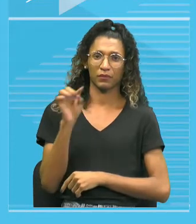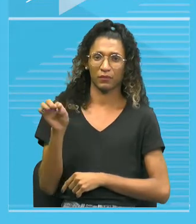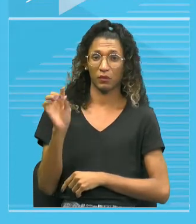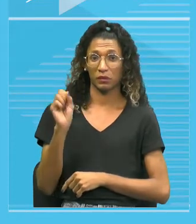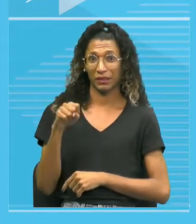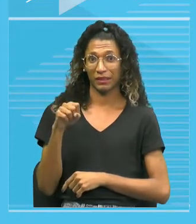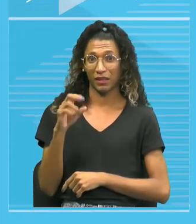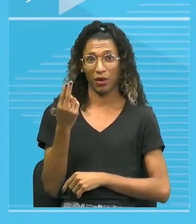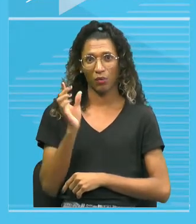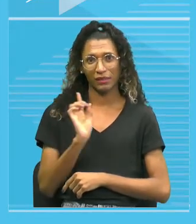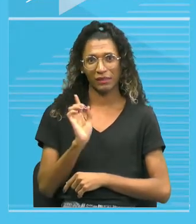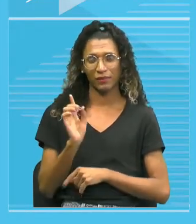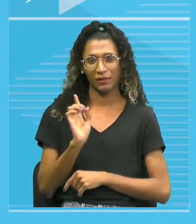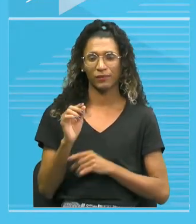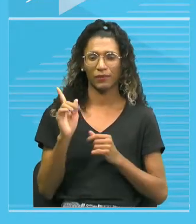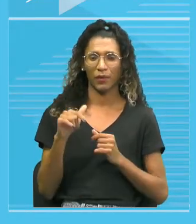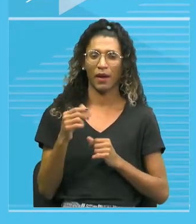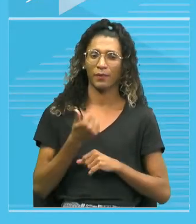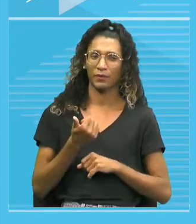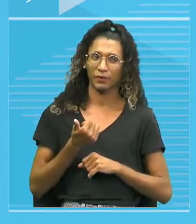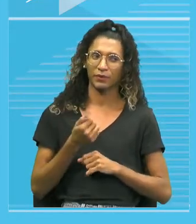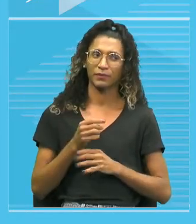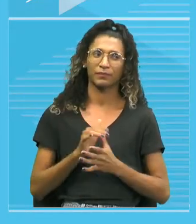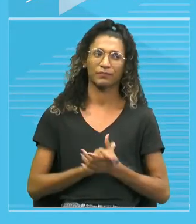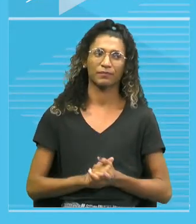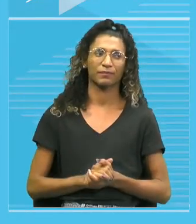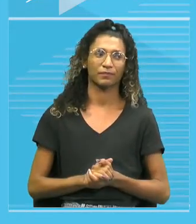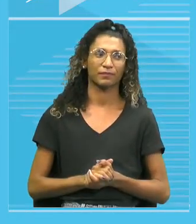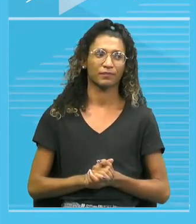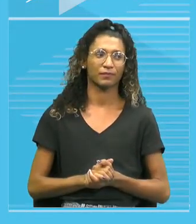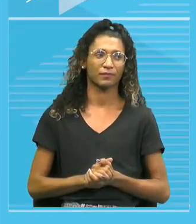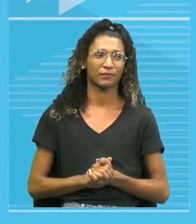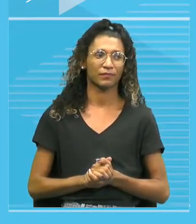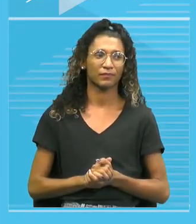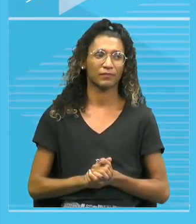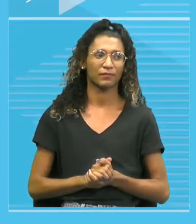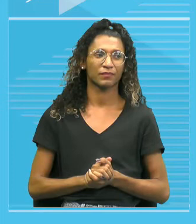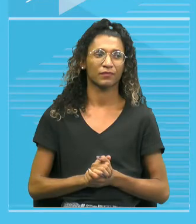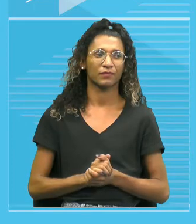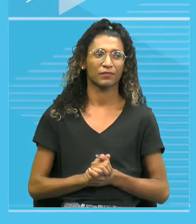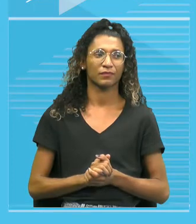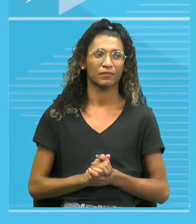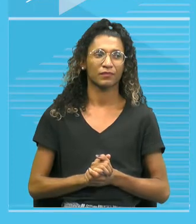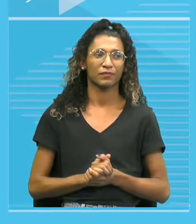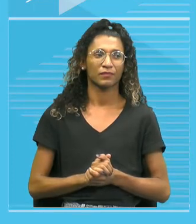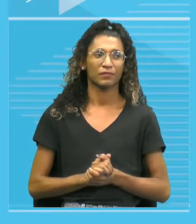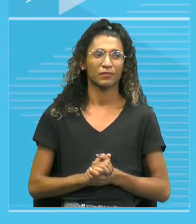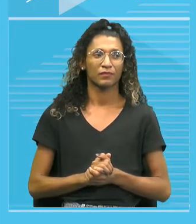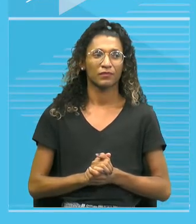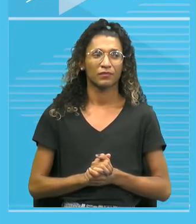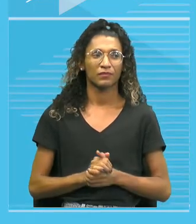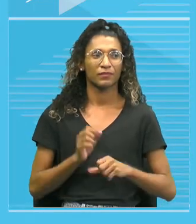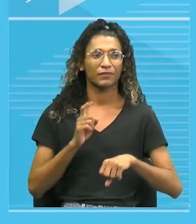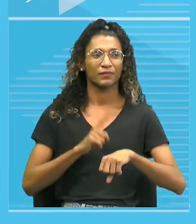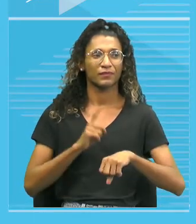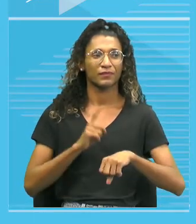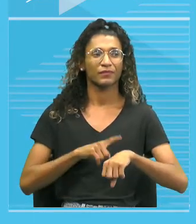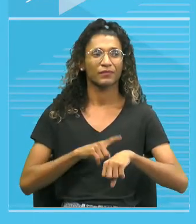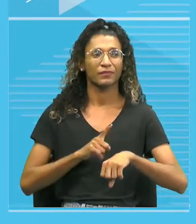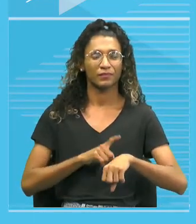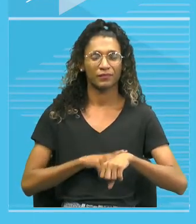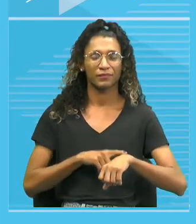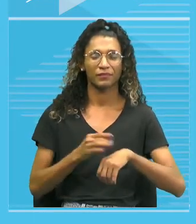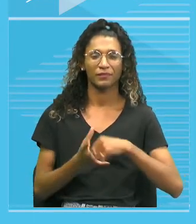Né? Então, esse é o primeiro ponto. Então, tempo de manifestação, olha isso. O que é que eu vou